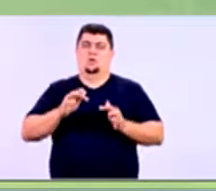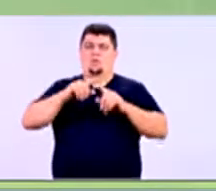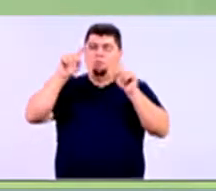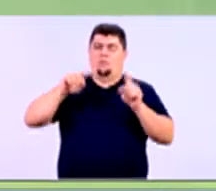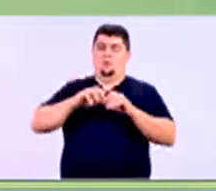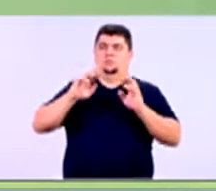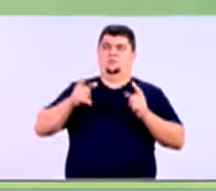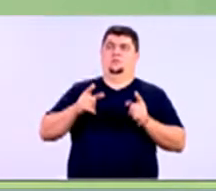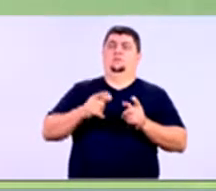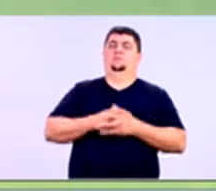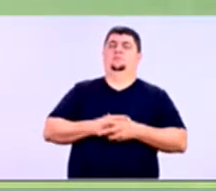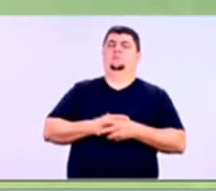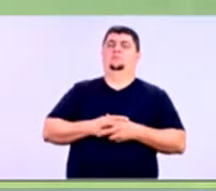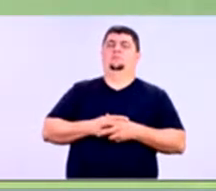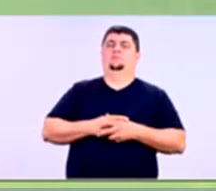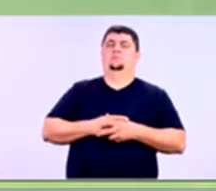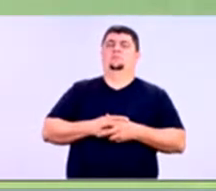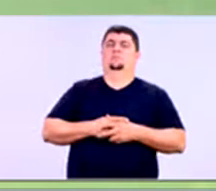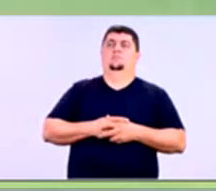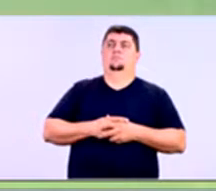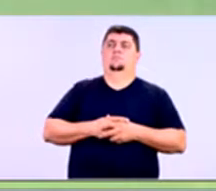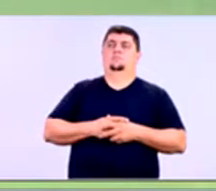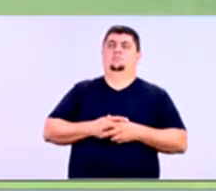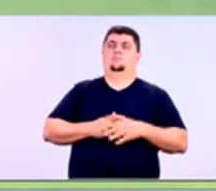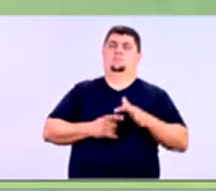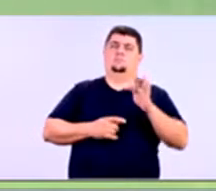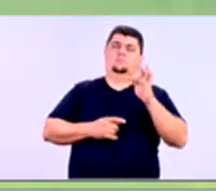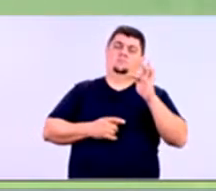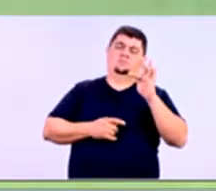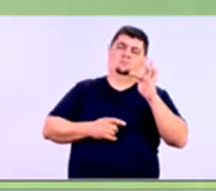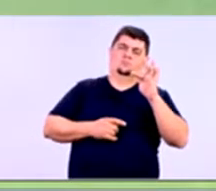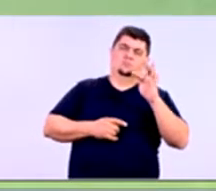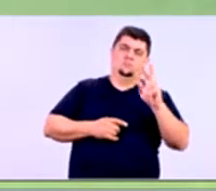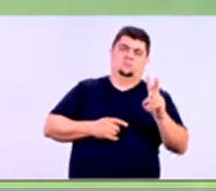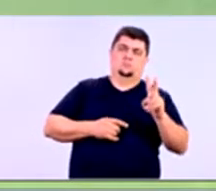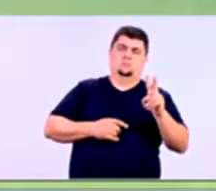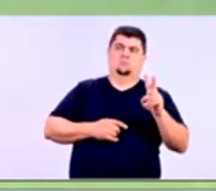juros compostos, certo? Fazendo a substituição,